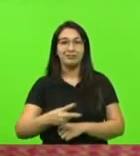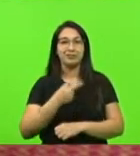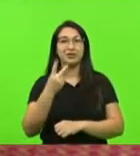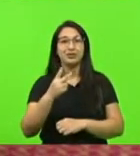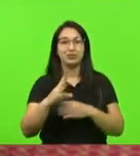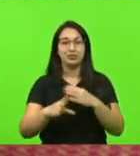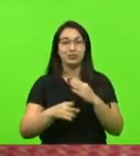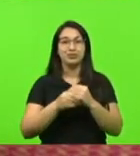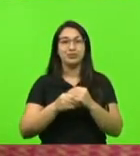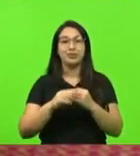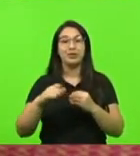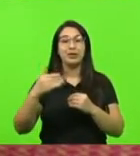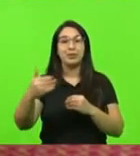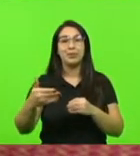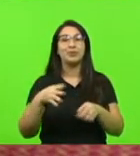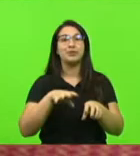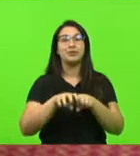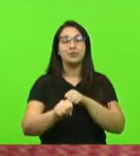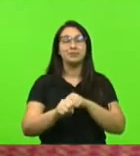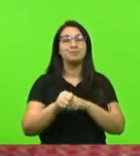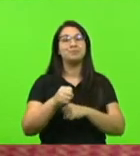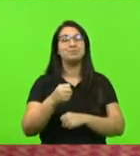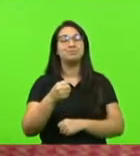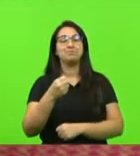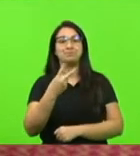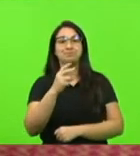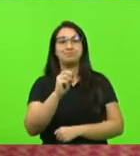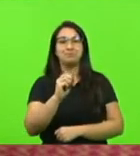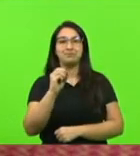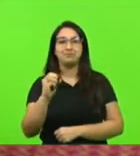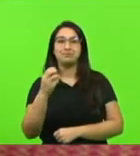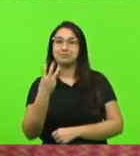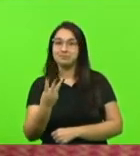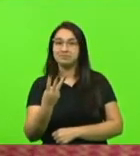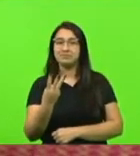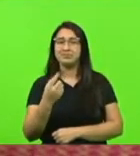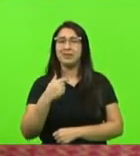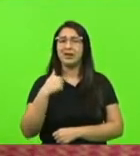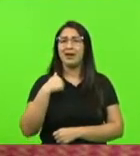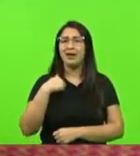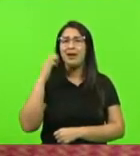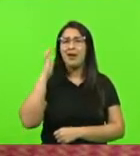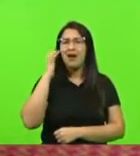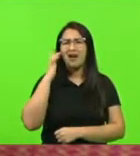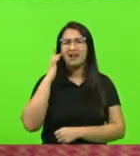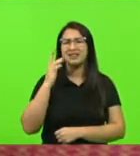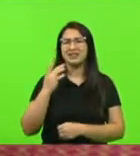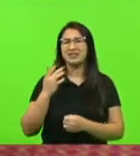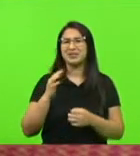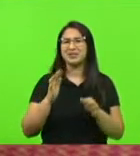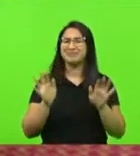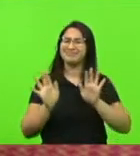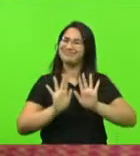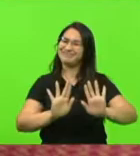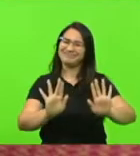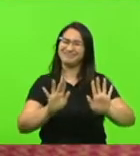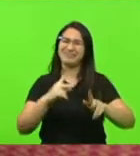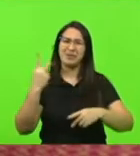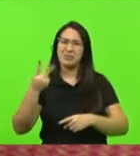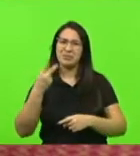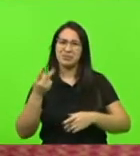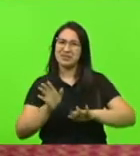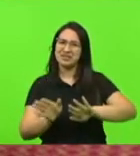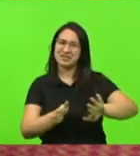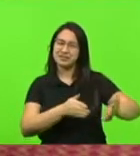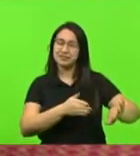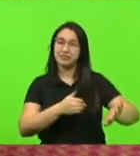3 meses, 2006. E eu tinha achado que não era para continuar na política e deixei